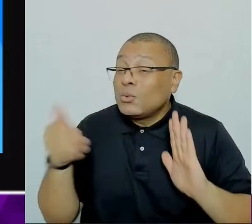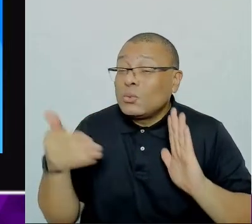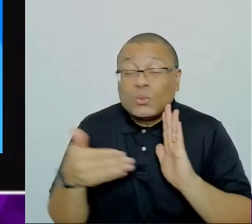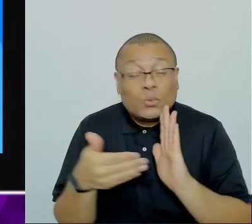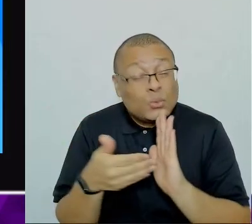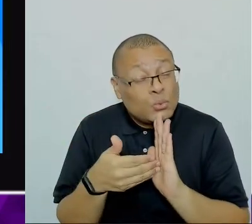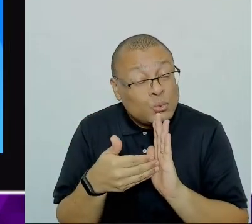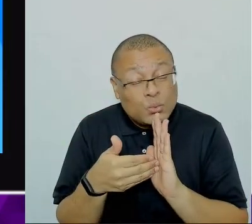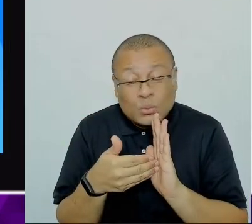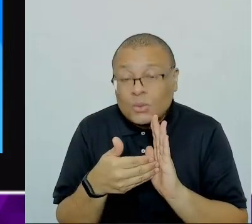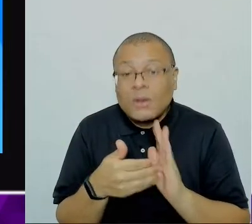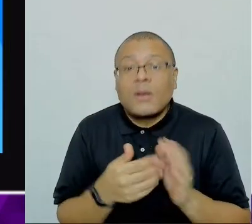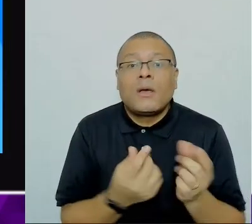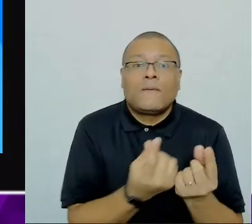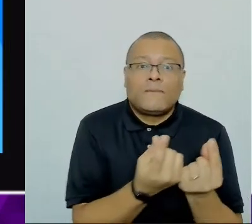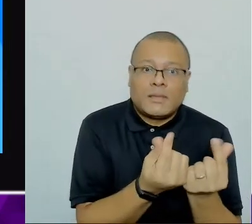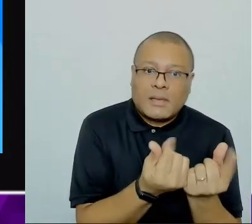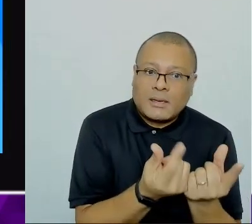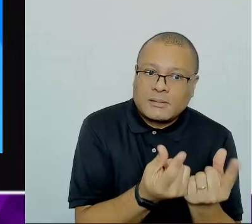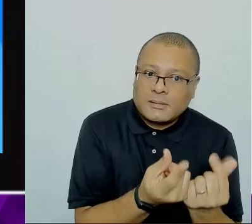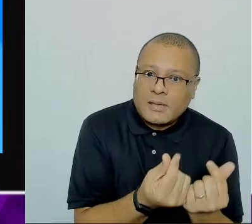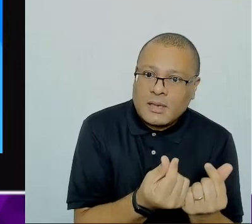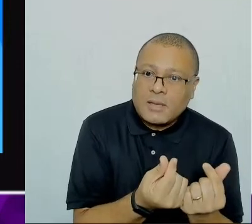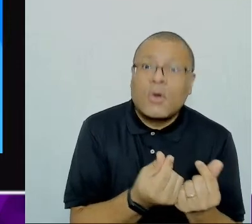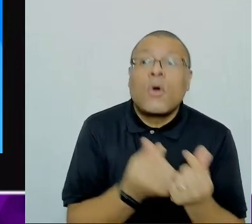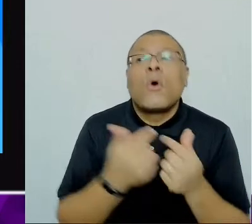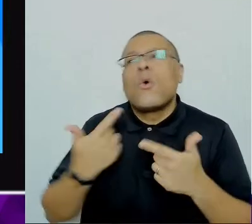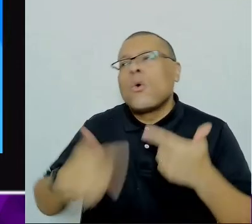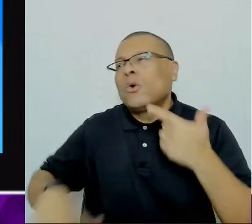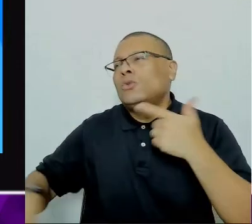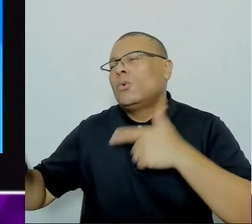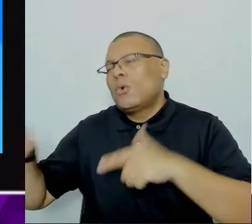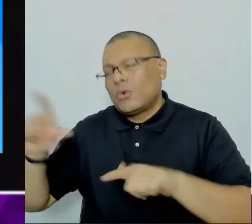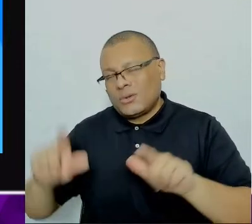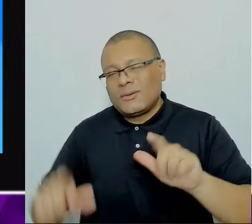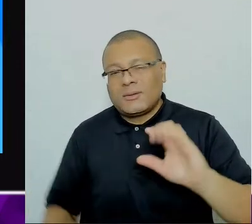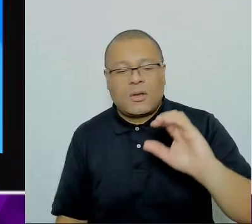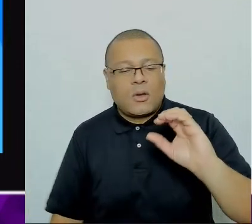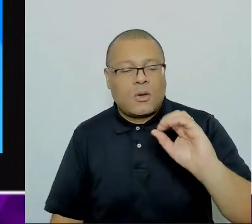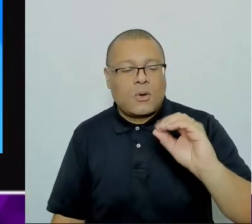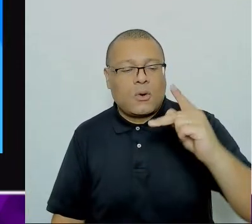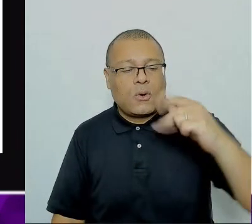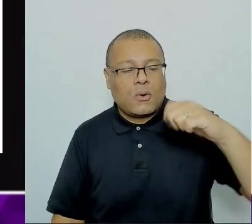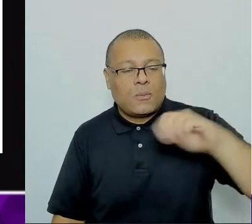mercado financeiro, mas vale para qualquer outro mercado, porque a gente quer dar uma experiência bacana para ele.